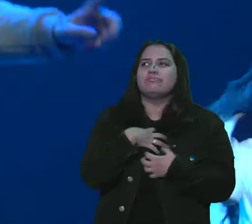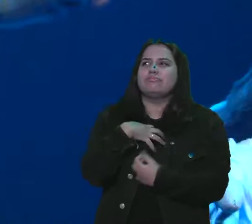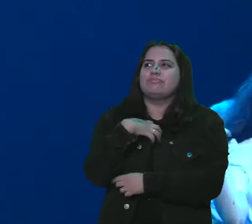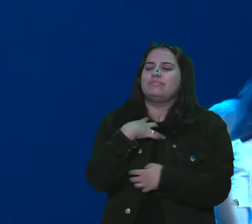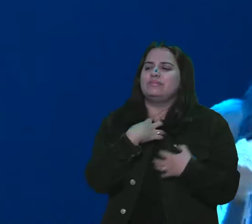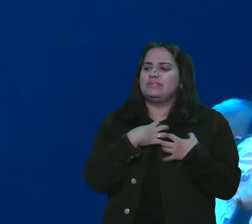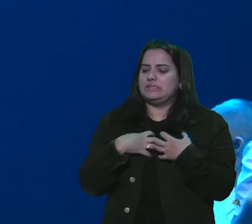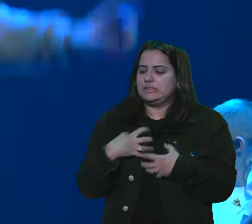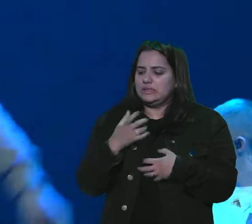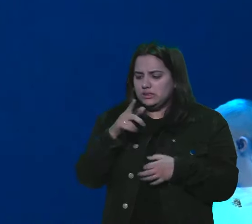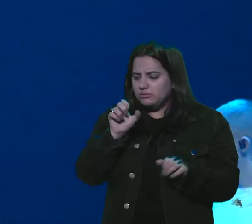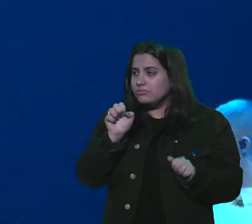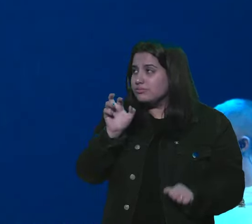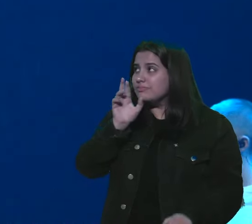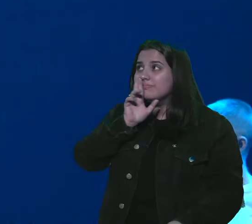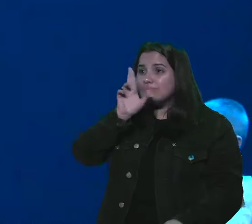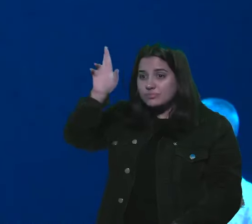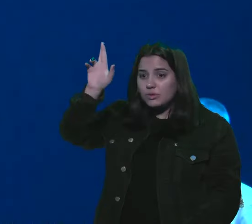começa a responder.